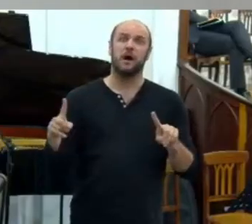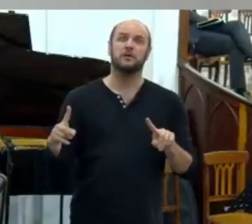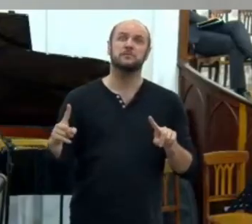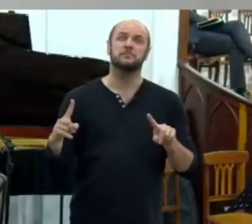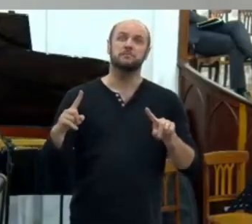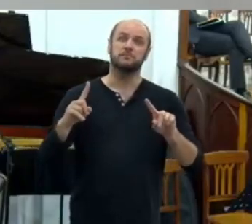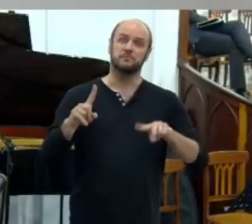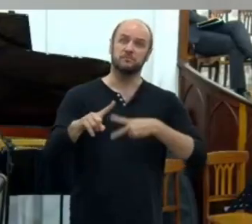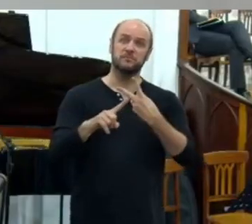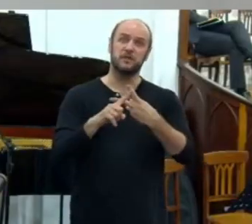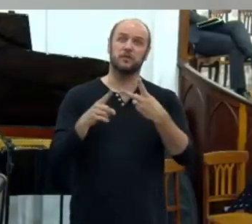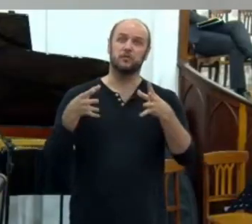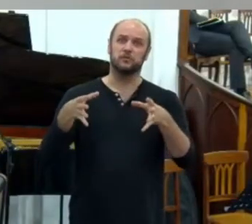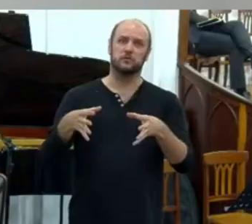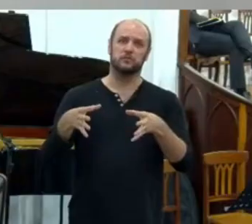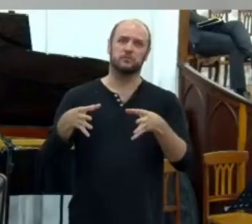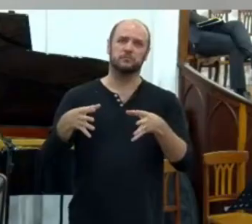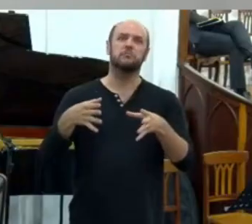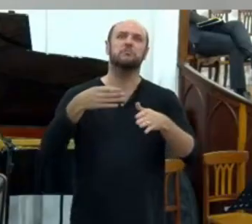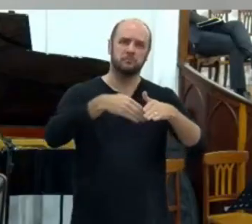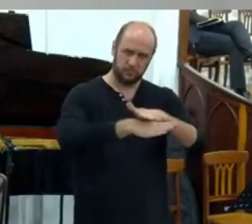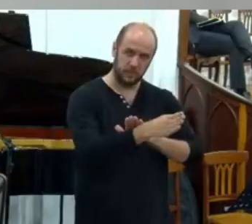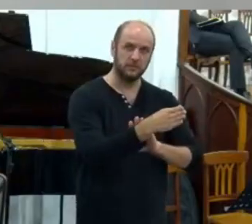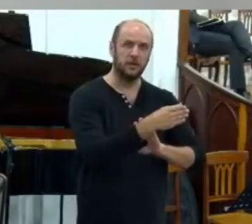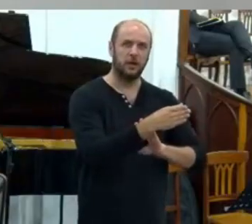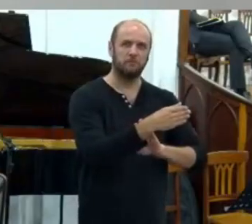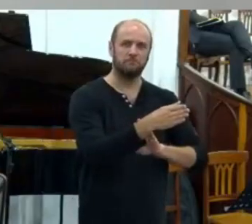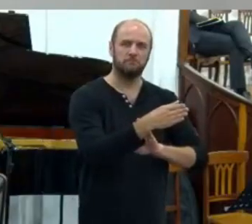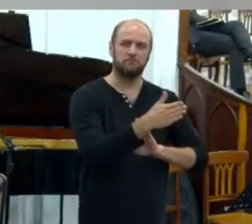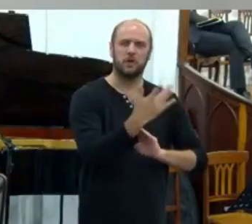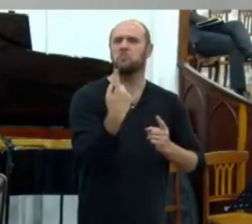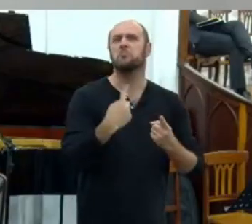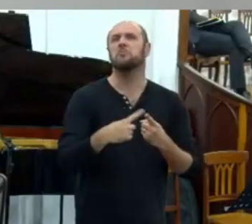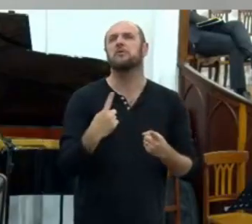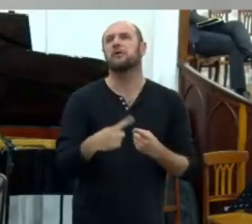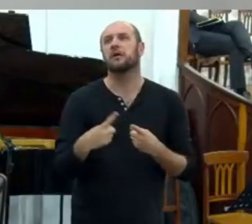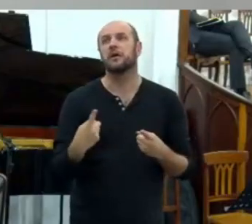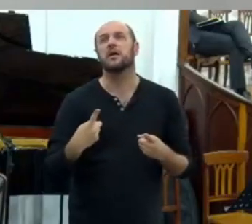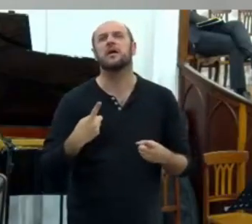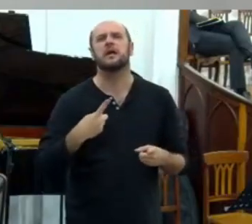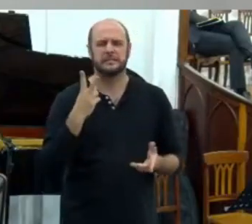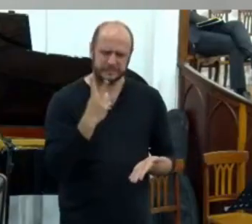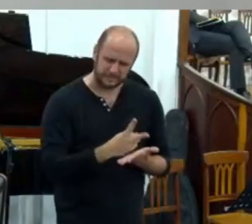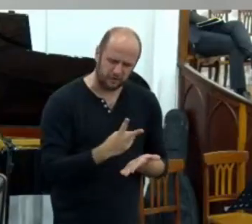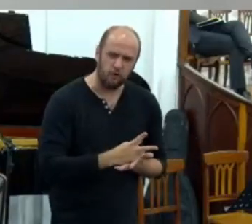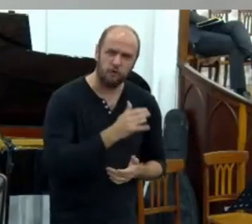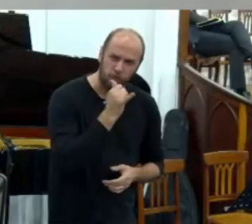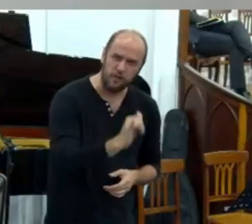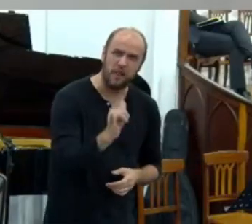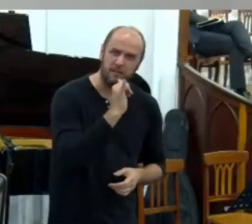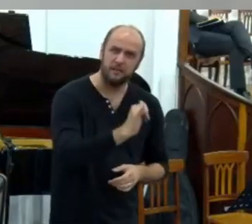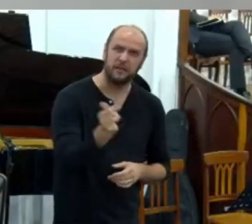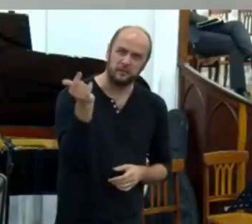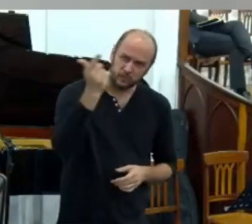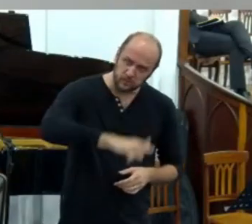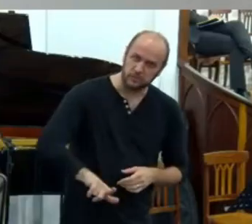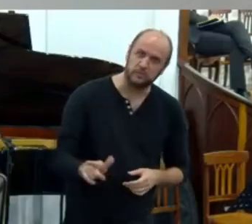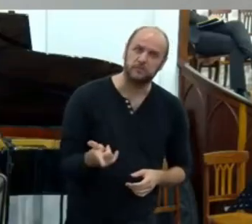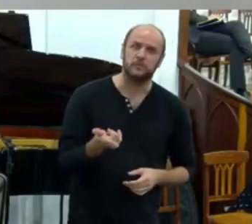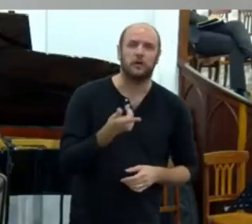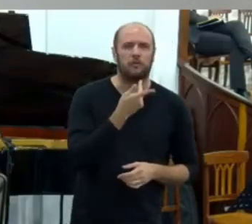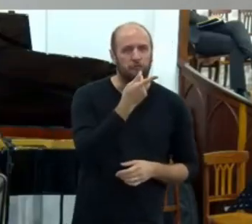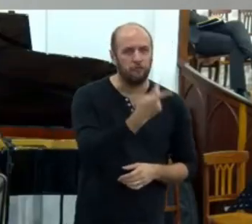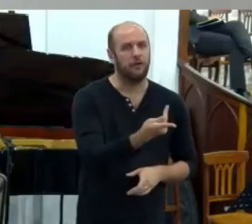segunda geração entrou na terra prometida. E porque ele persiste em falar da